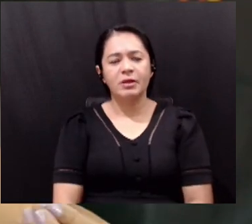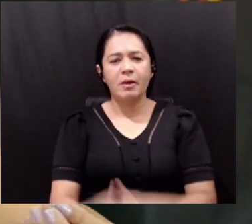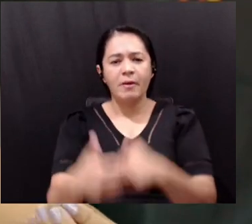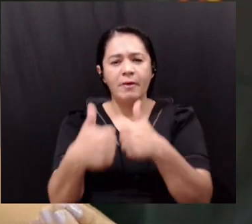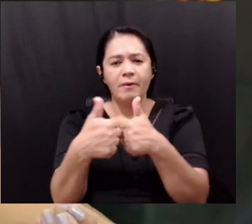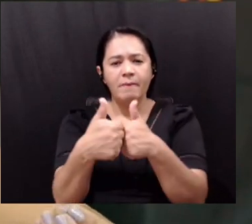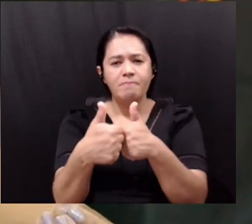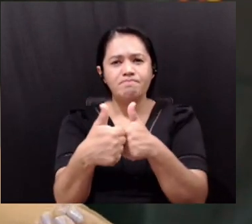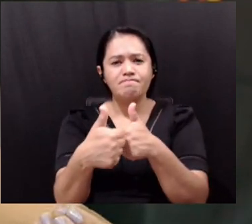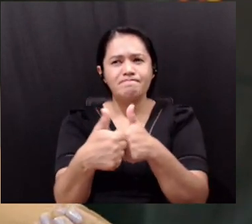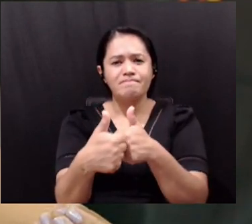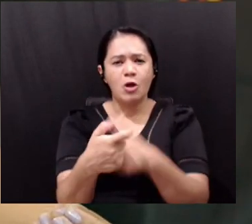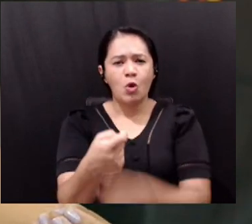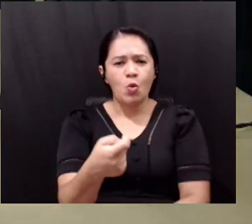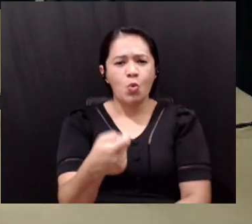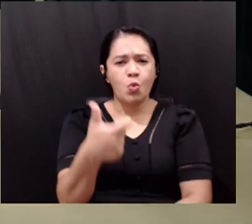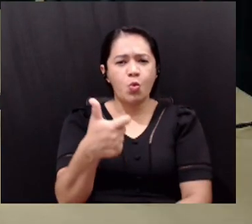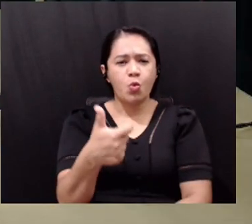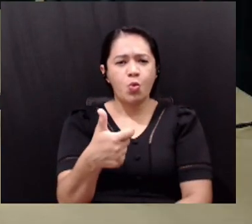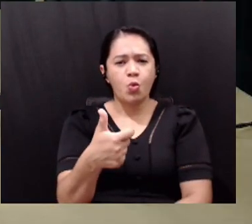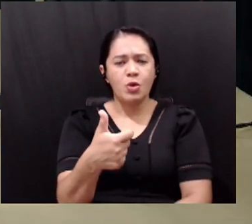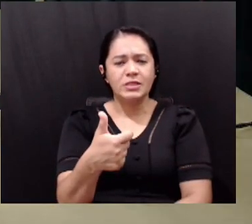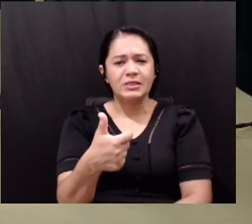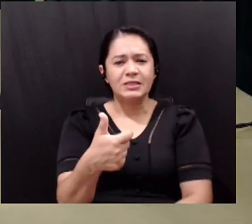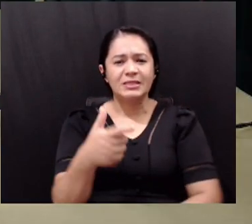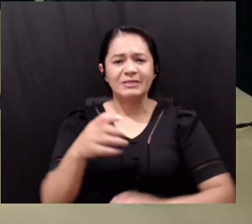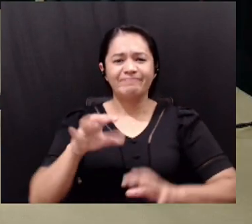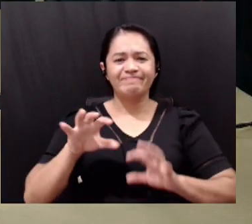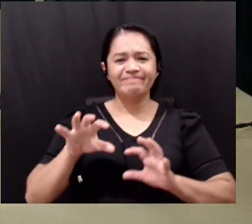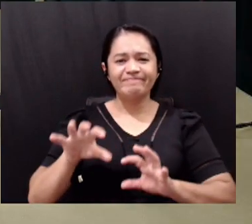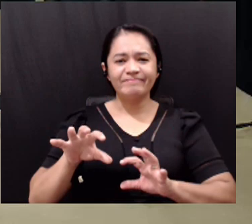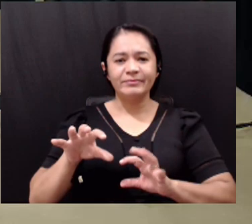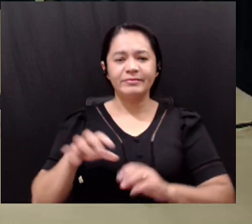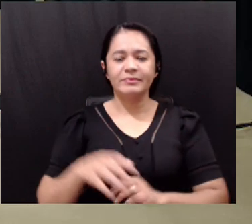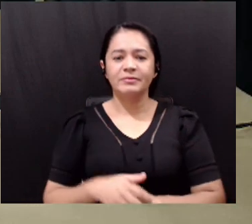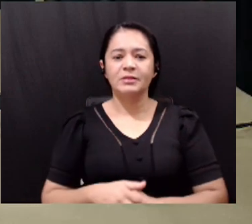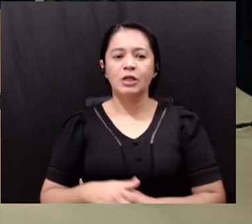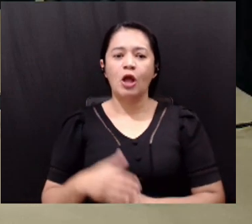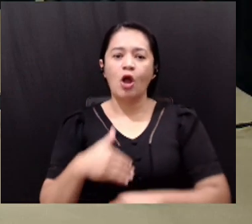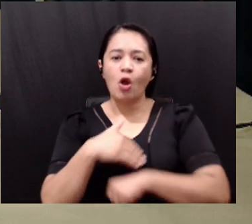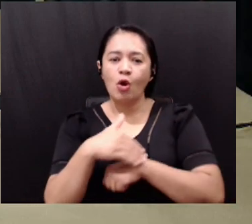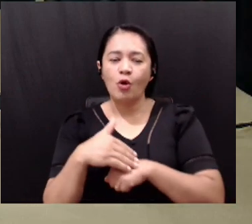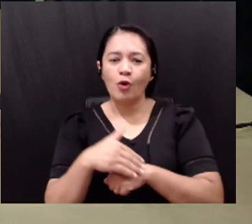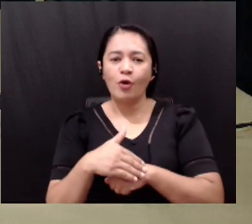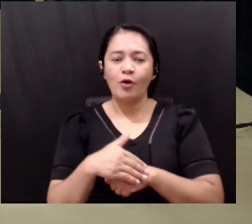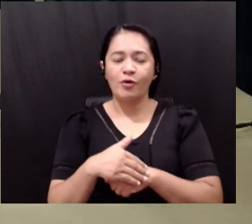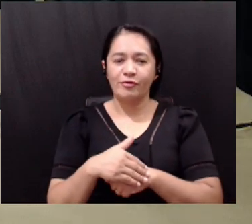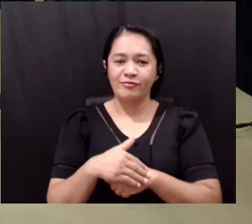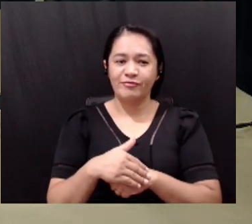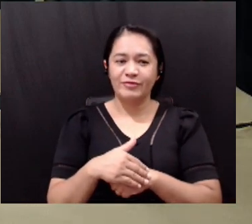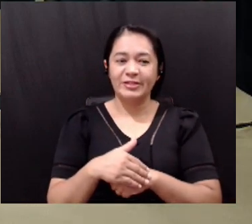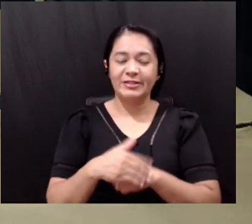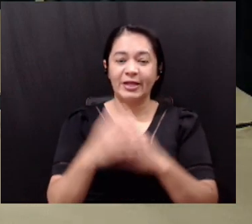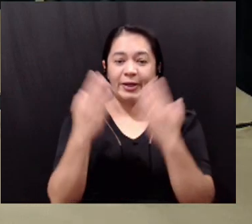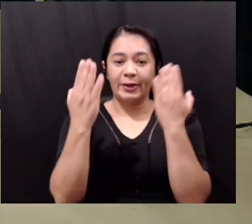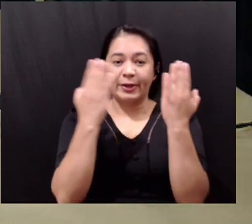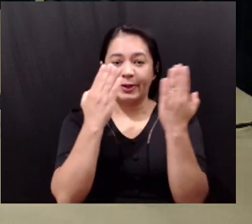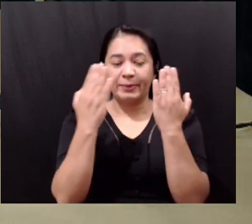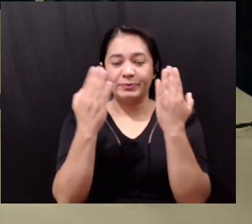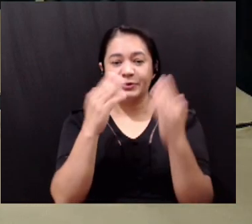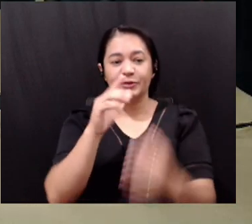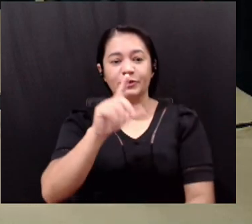um burnout, doutora. Vamos começar com a nossa psicóloga, né, doutora Lucimária. É